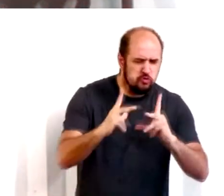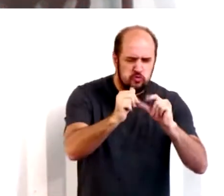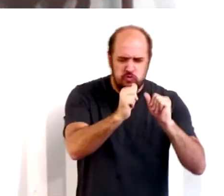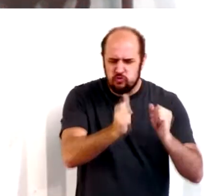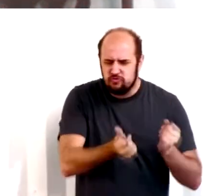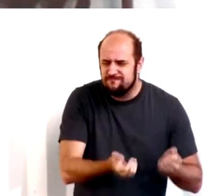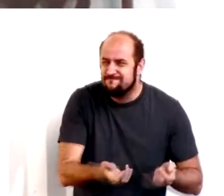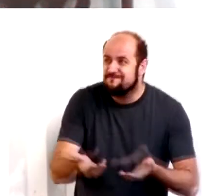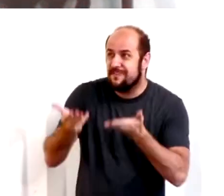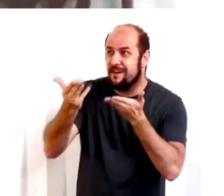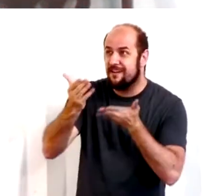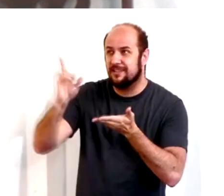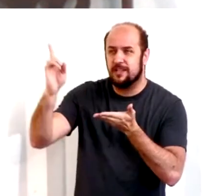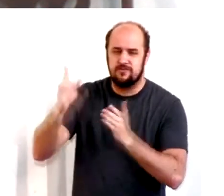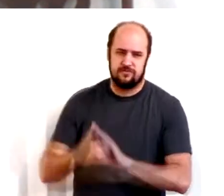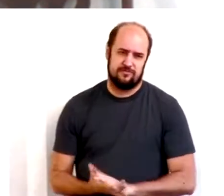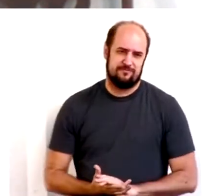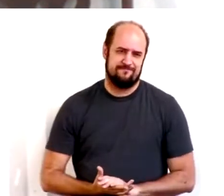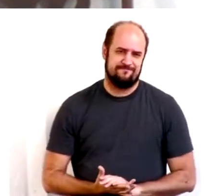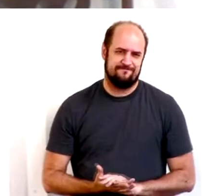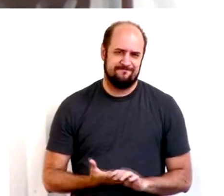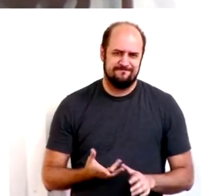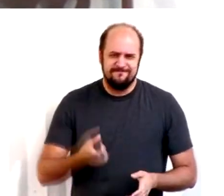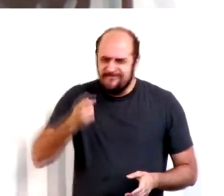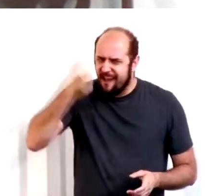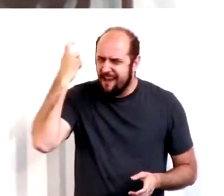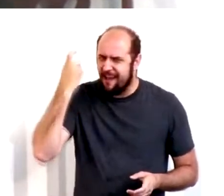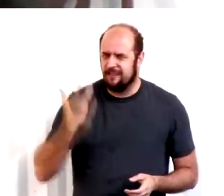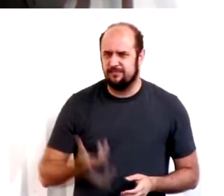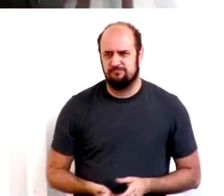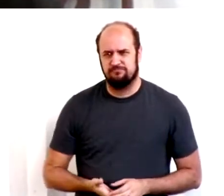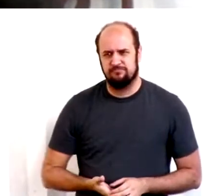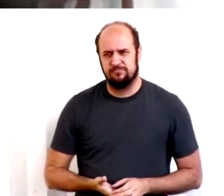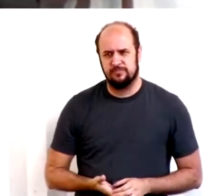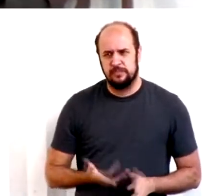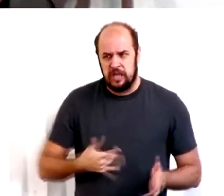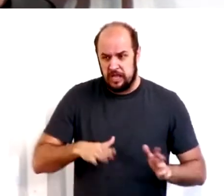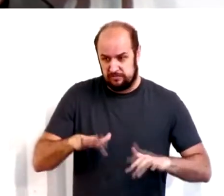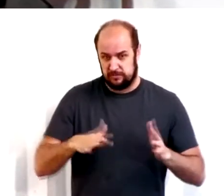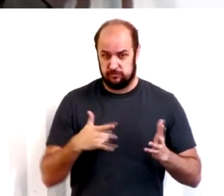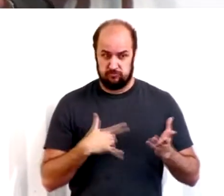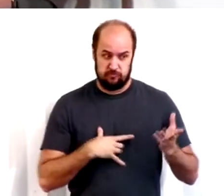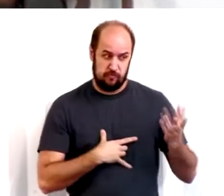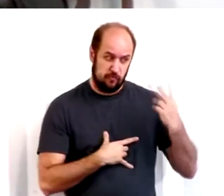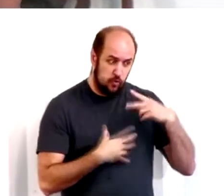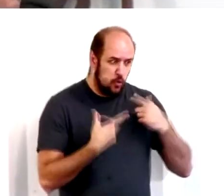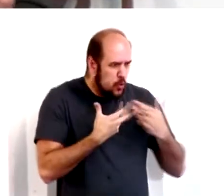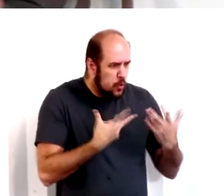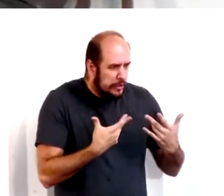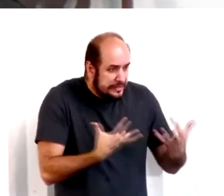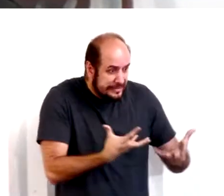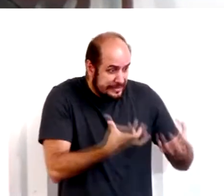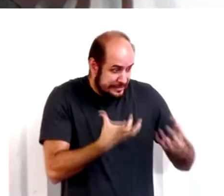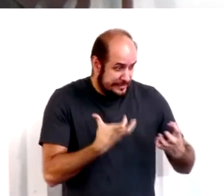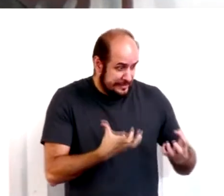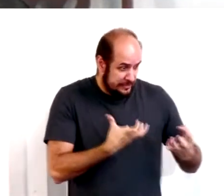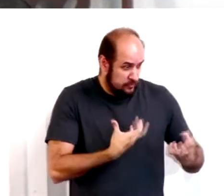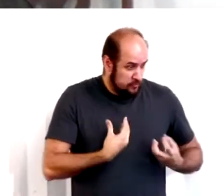para evidenciar a glória de Deus? E às vezes dizendo não para algo que eu desejo